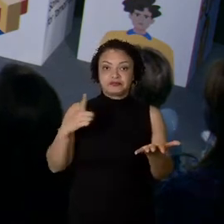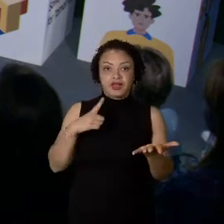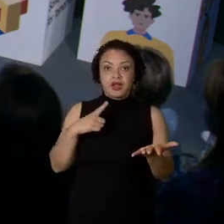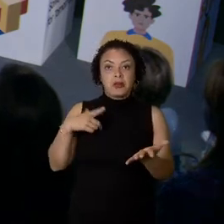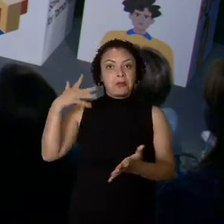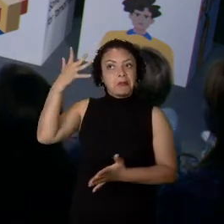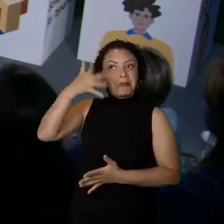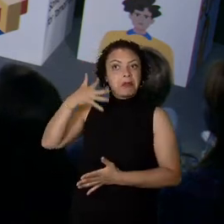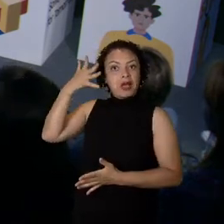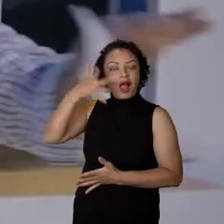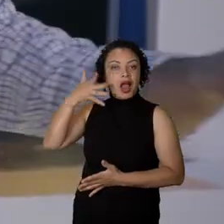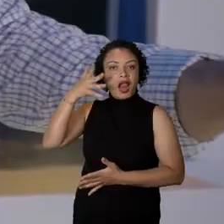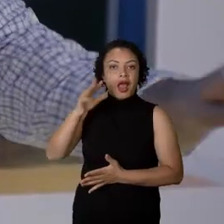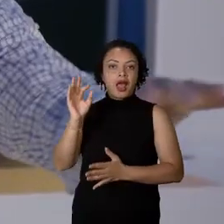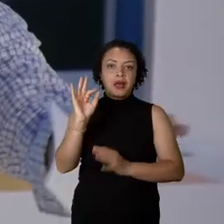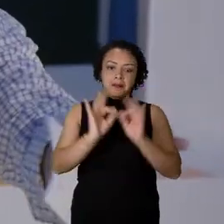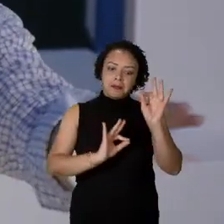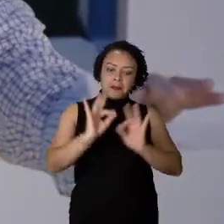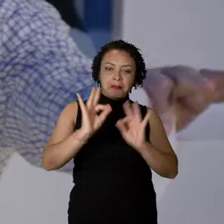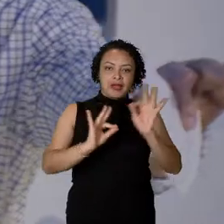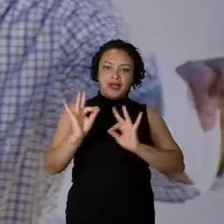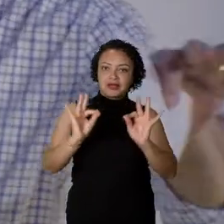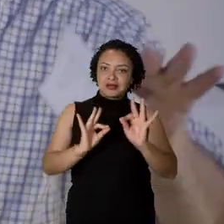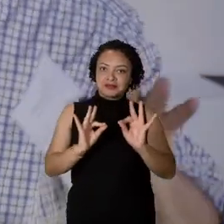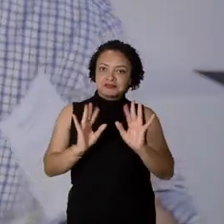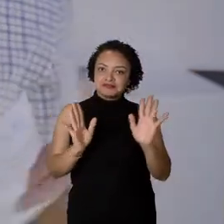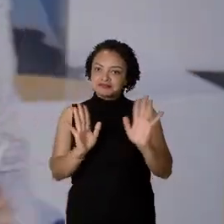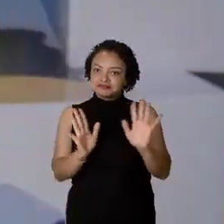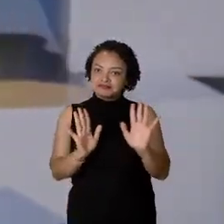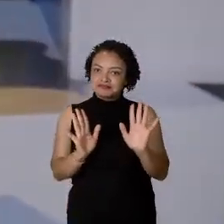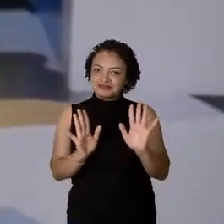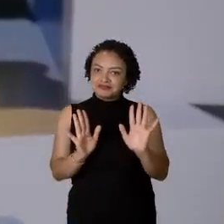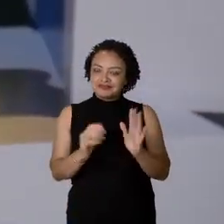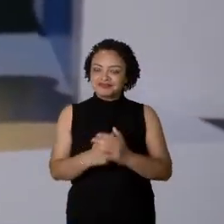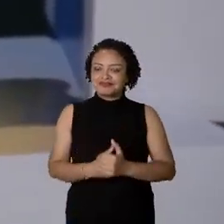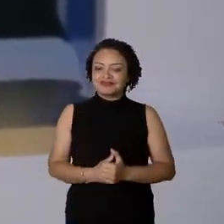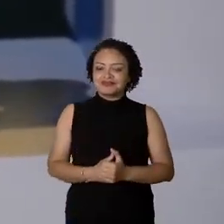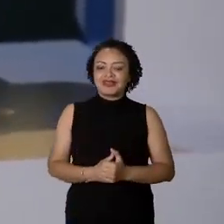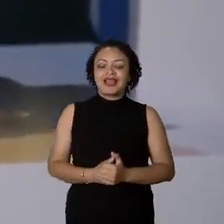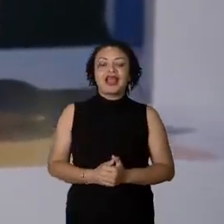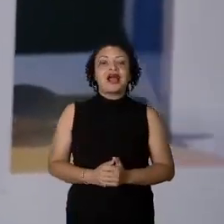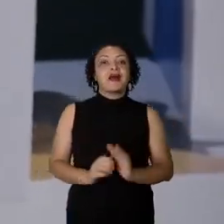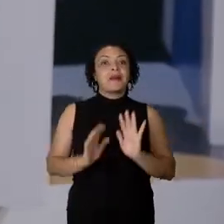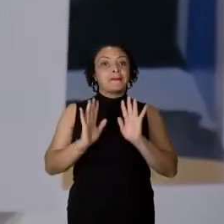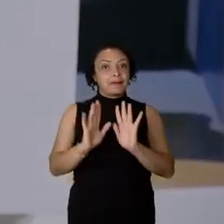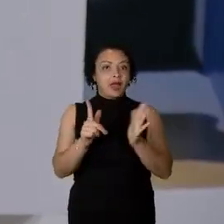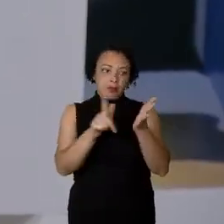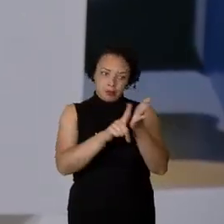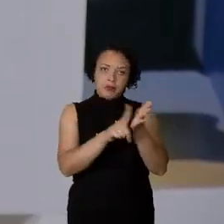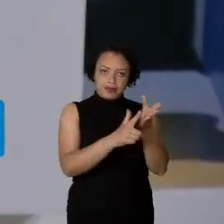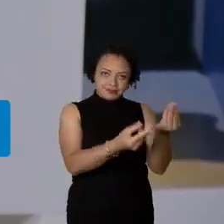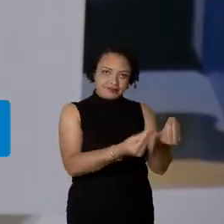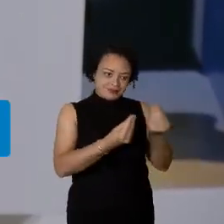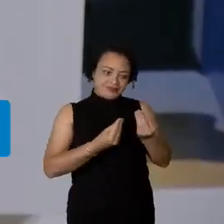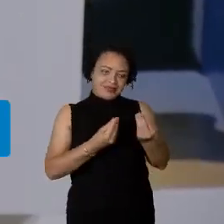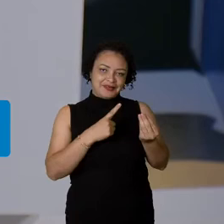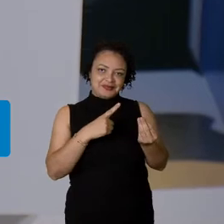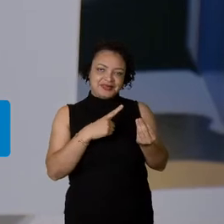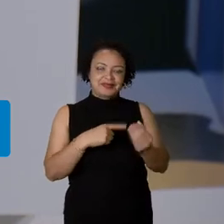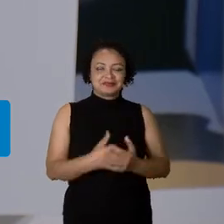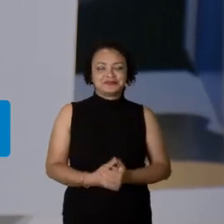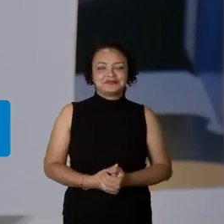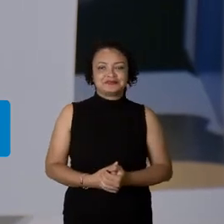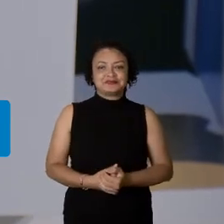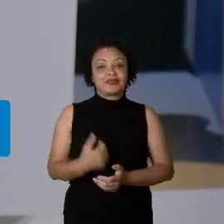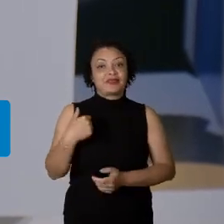aqui bonitinho nesse... Como é que chama isso aqui? Teleprompter. Teleprompter, né? Mas eles fizeram no papel aqui para mim, e eu só